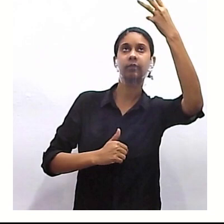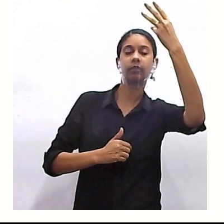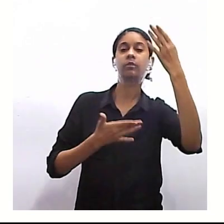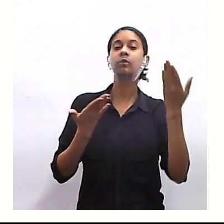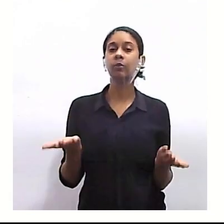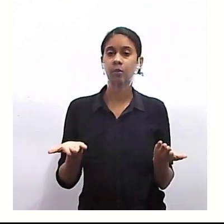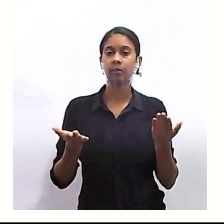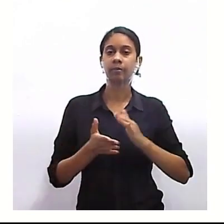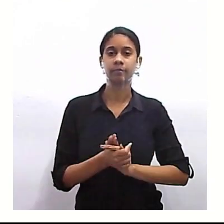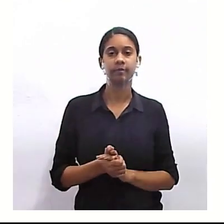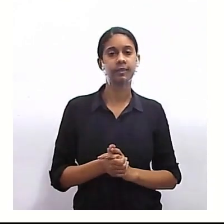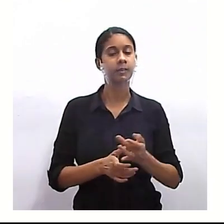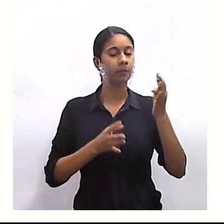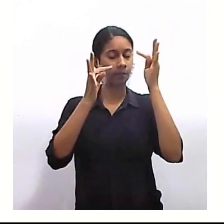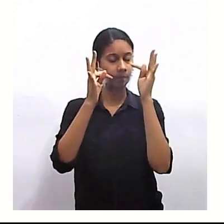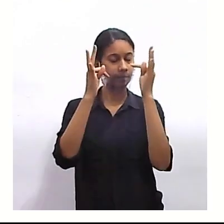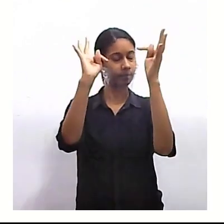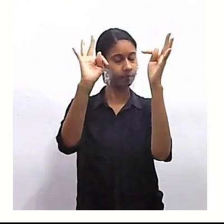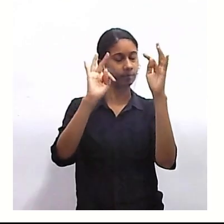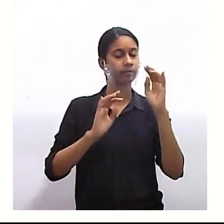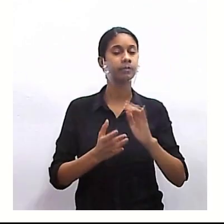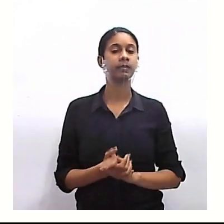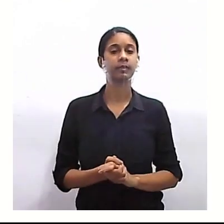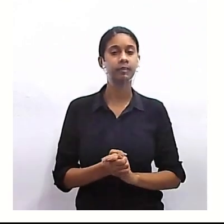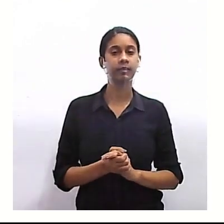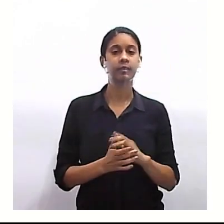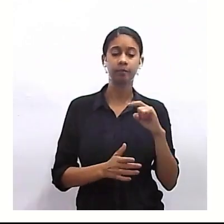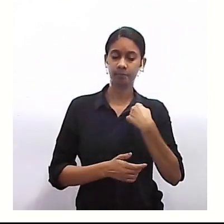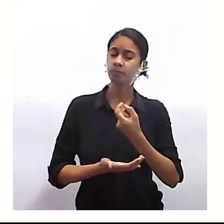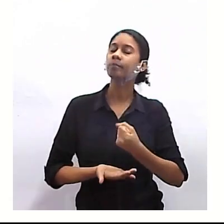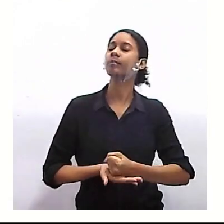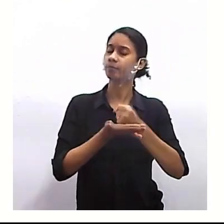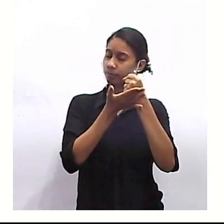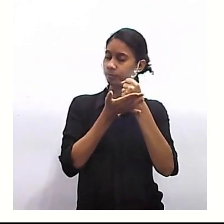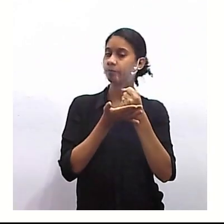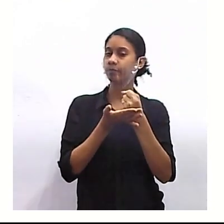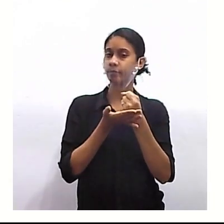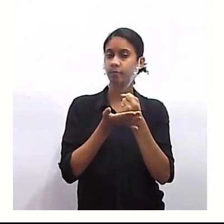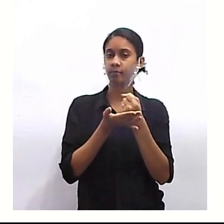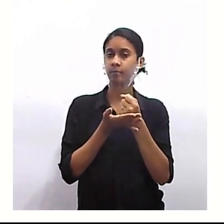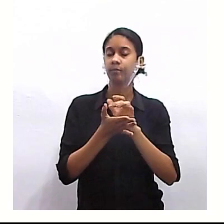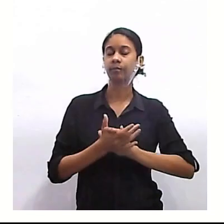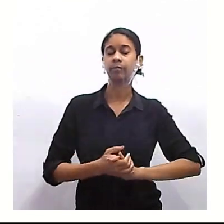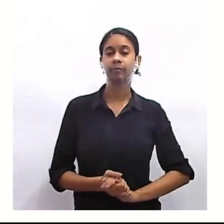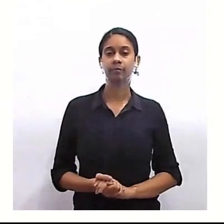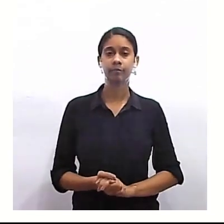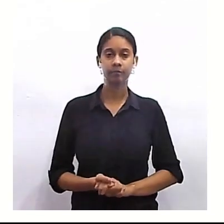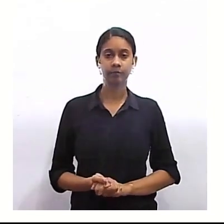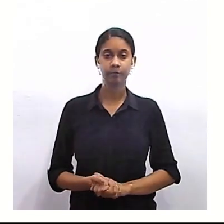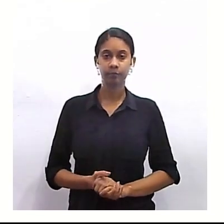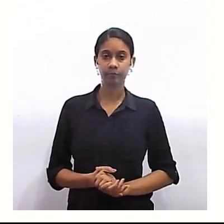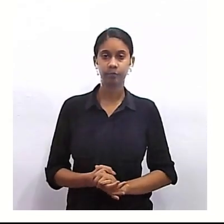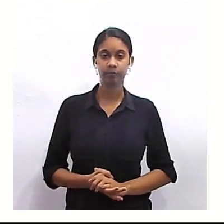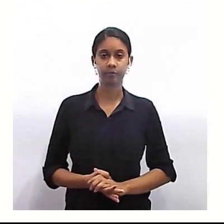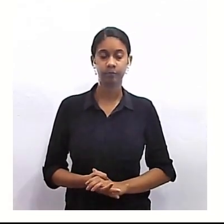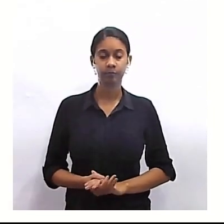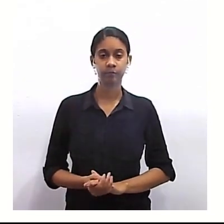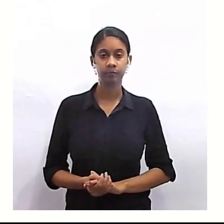a tecnologia está a favor também de nós, como logística.